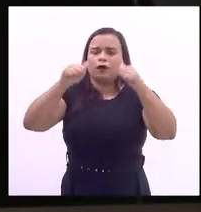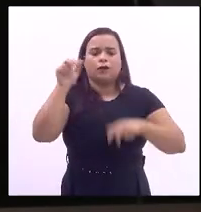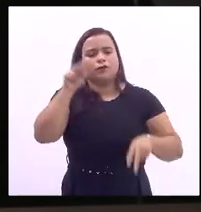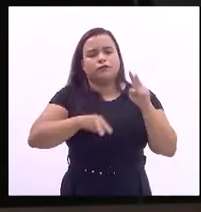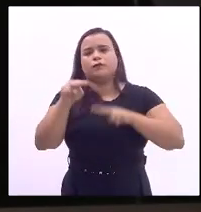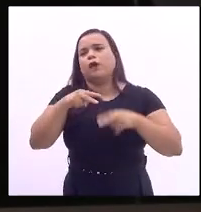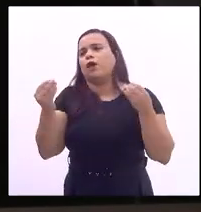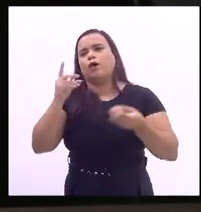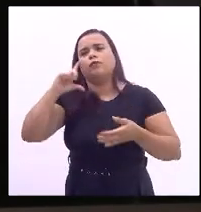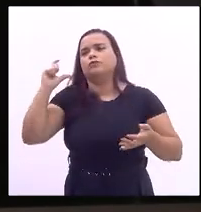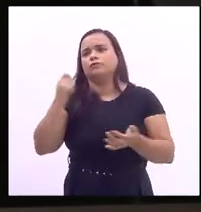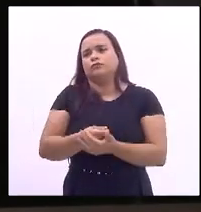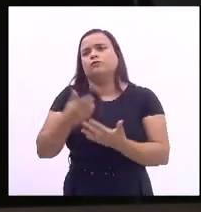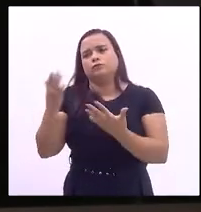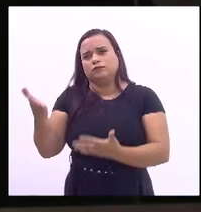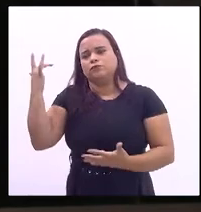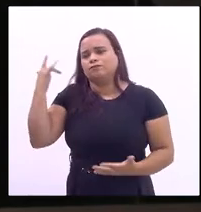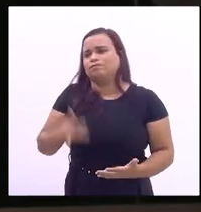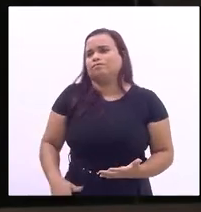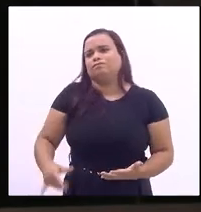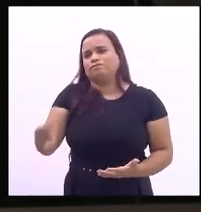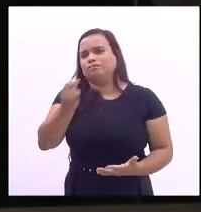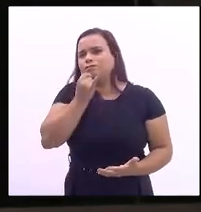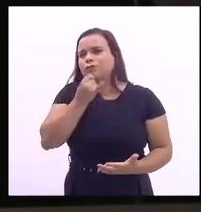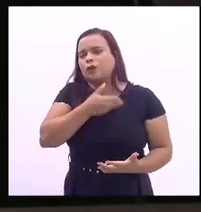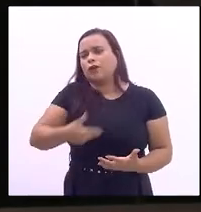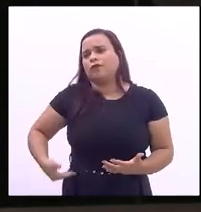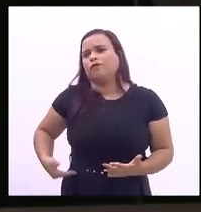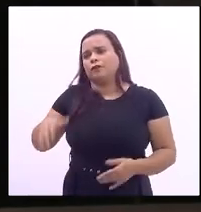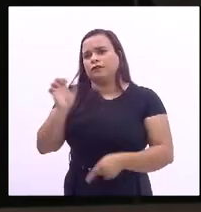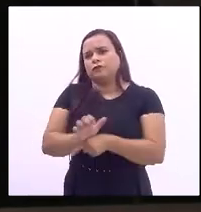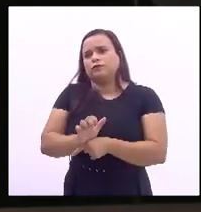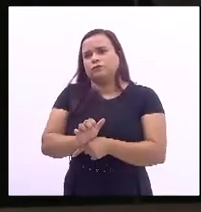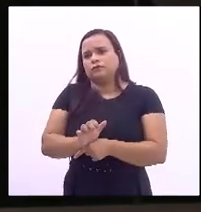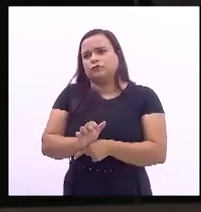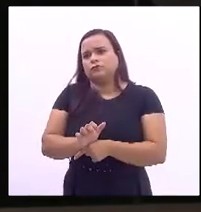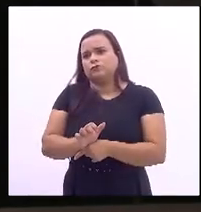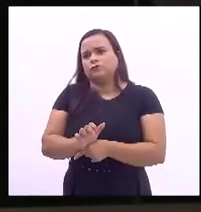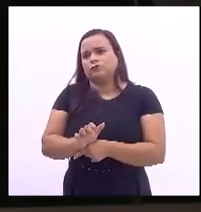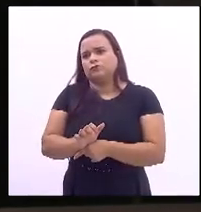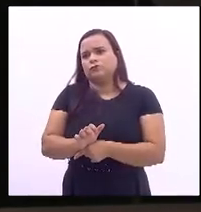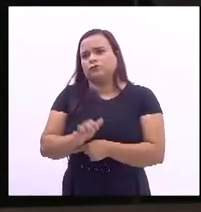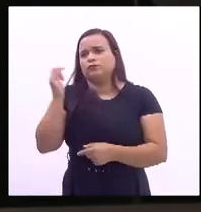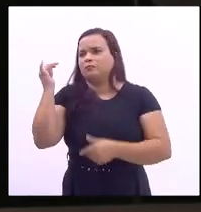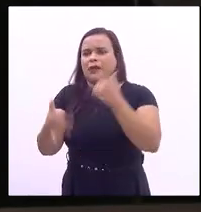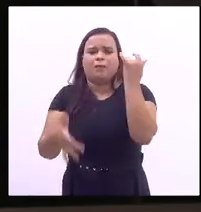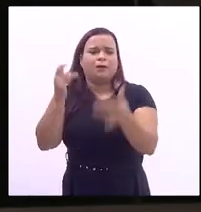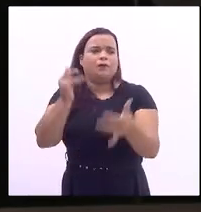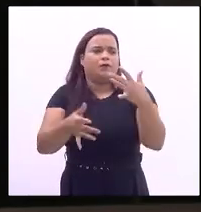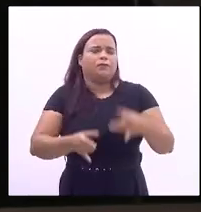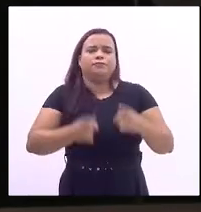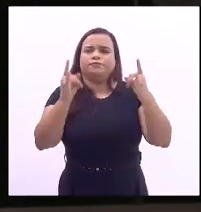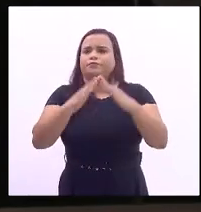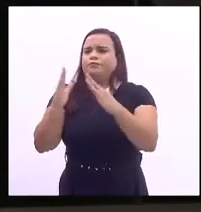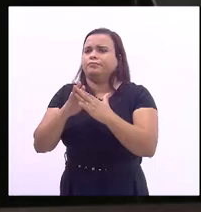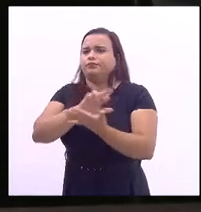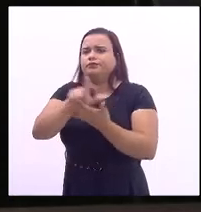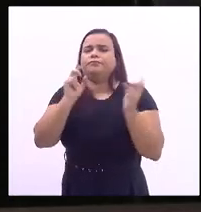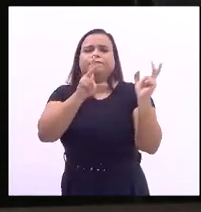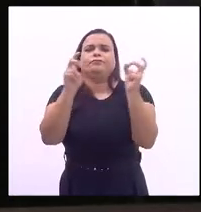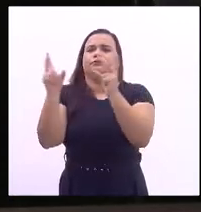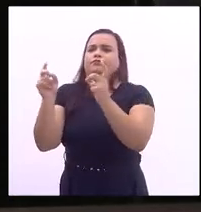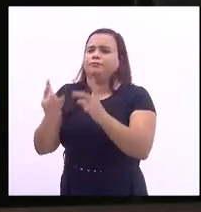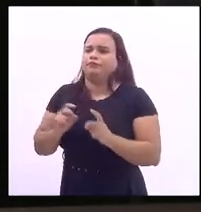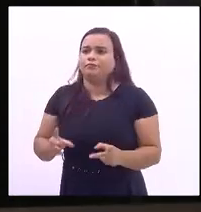luz a essa decisão infeliz do Governo do Estado de se ver livre dos imóveis ao invés de tentar